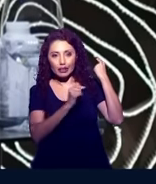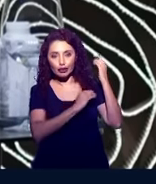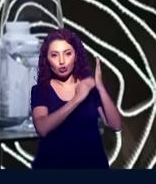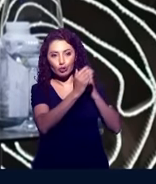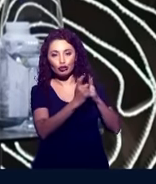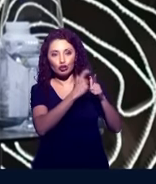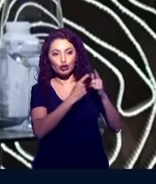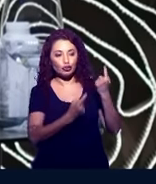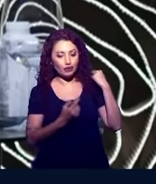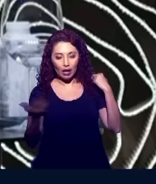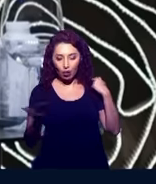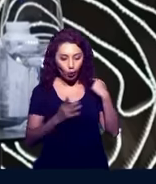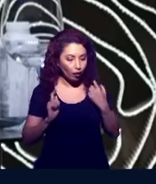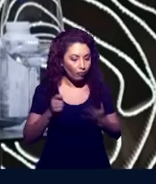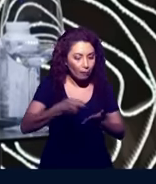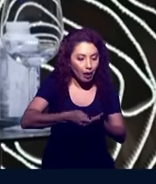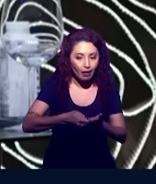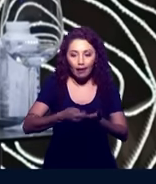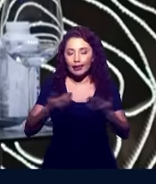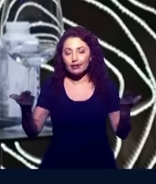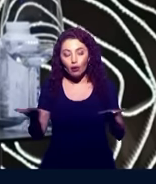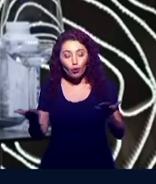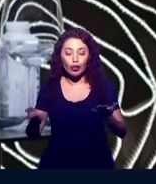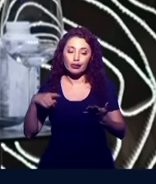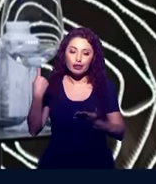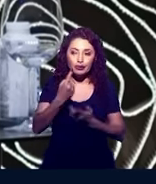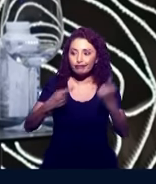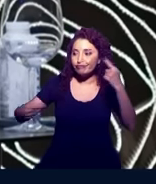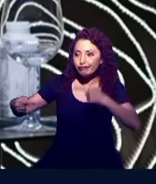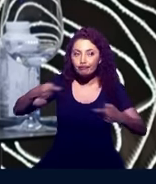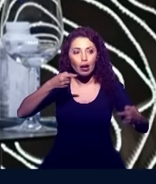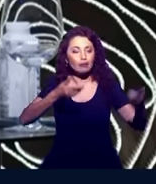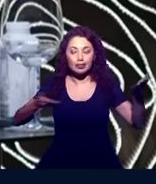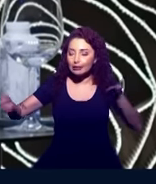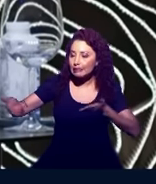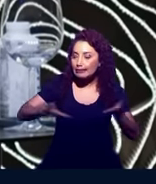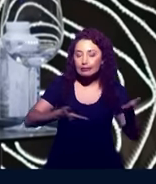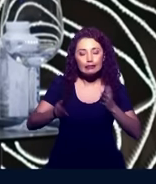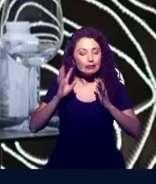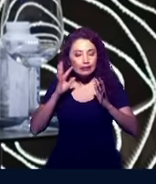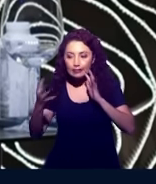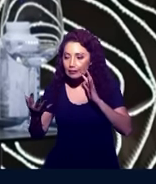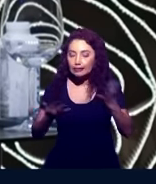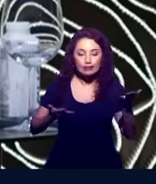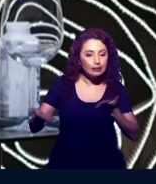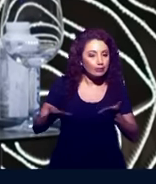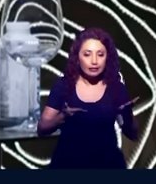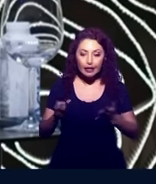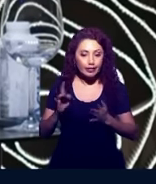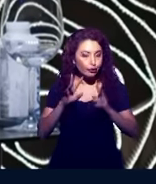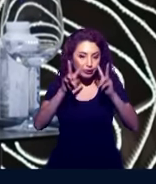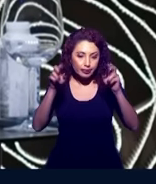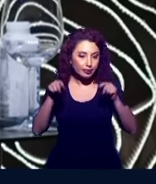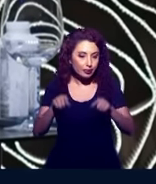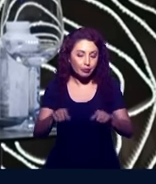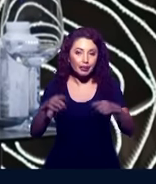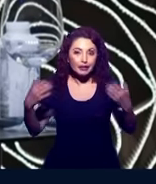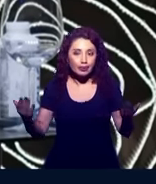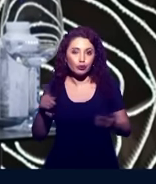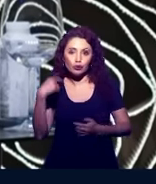é isso que está em discussão nesse momento e só isso então nós estamos fazendo um trabalho